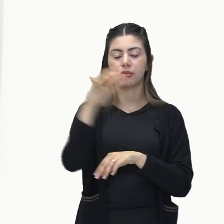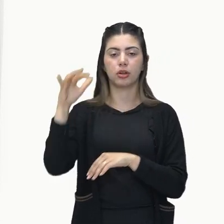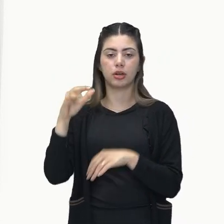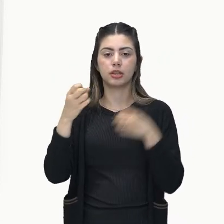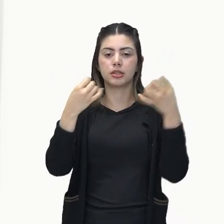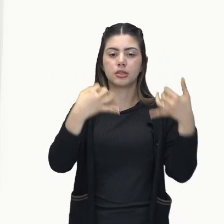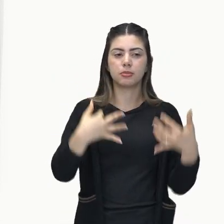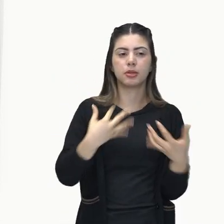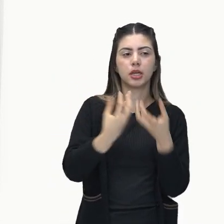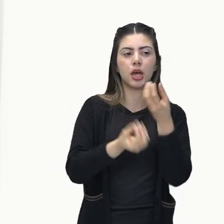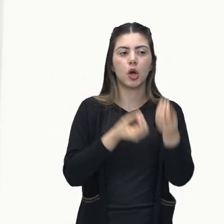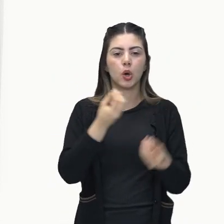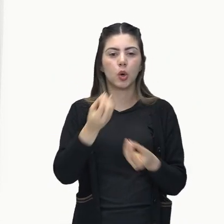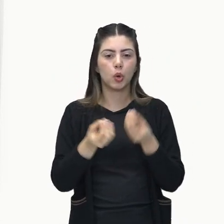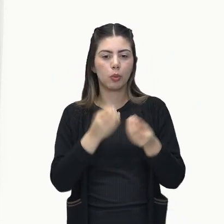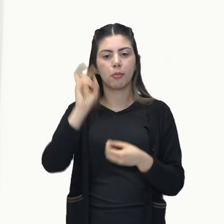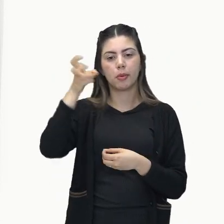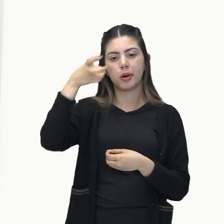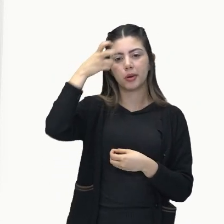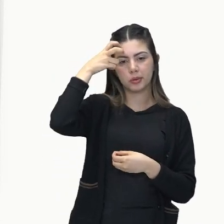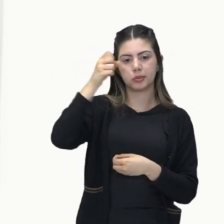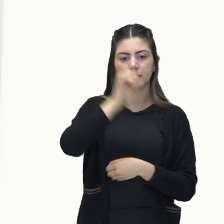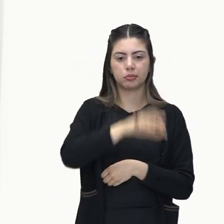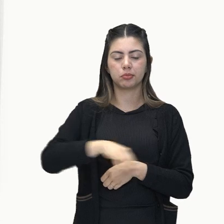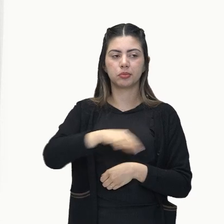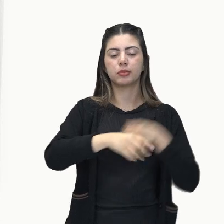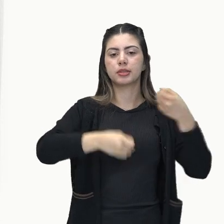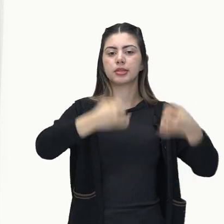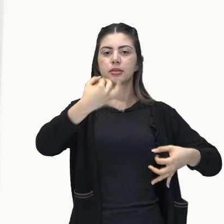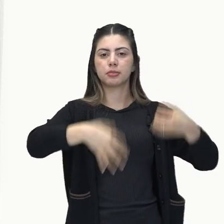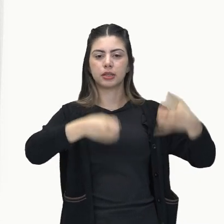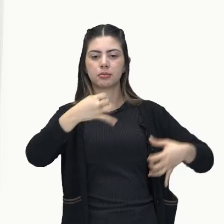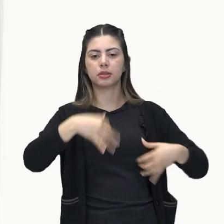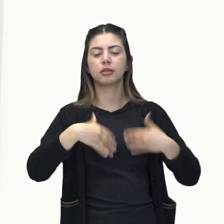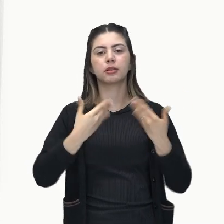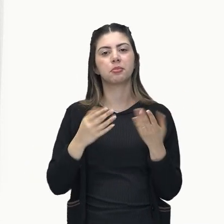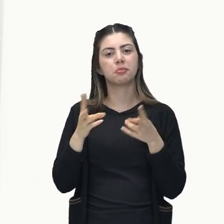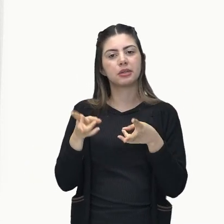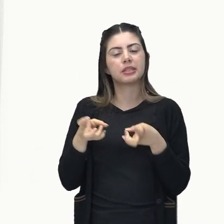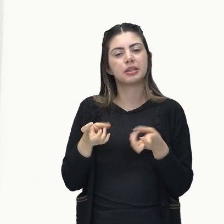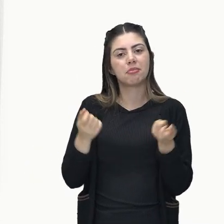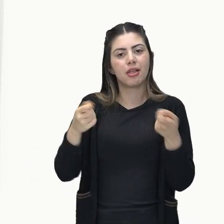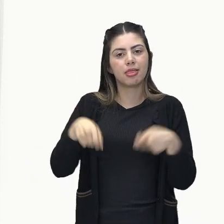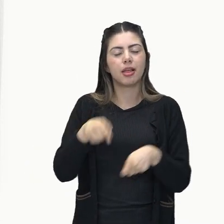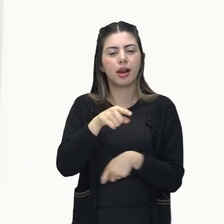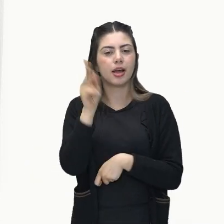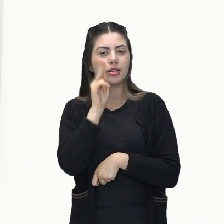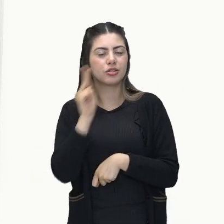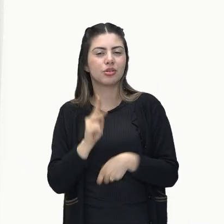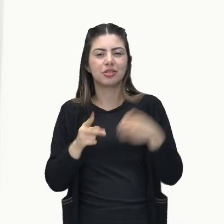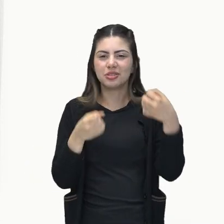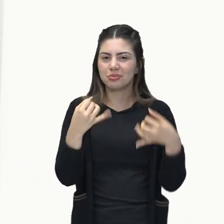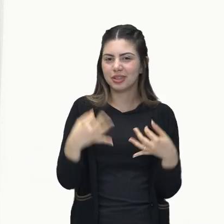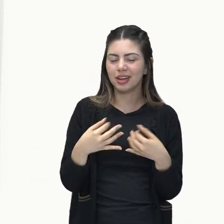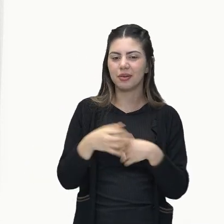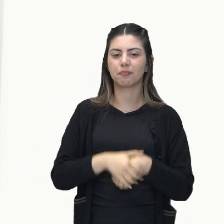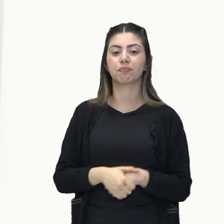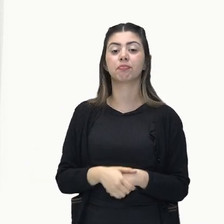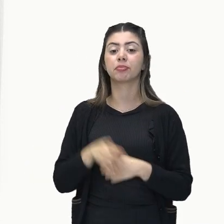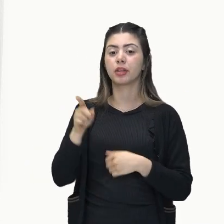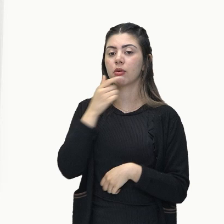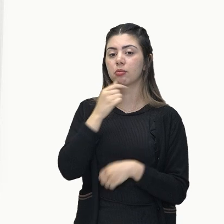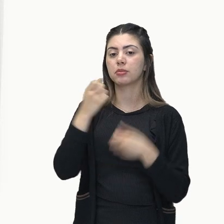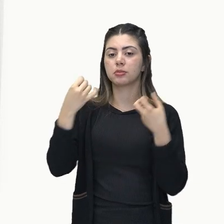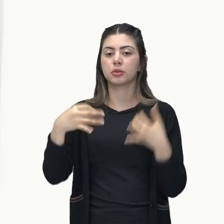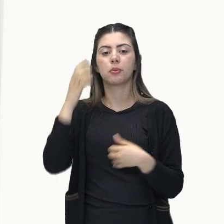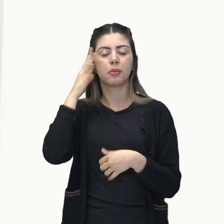existe um formato específico, né? Pode ter, inclusive, essa ideia de dramatização da história. De acordo com ele, o podcast foi